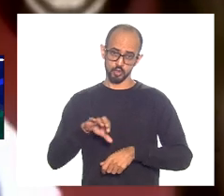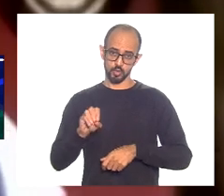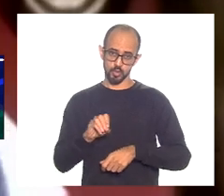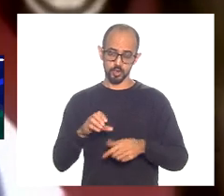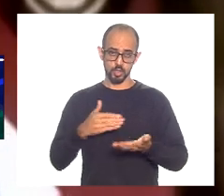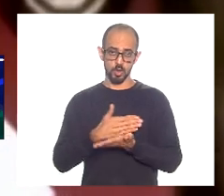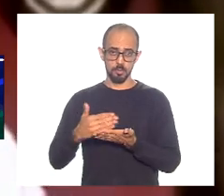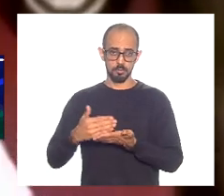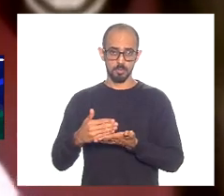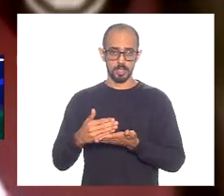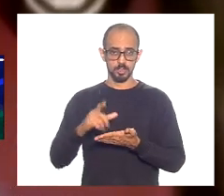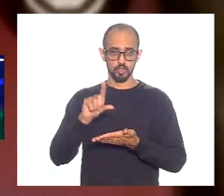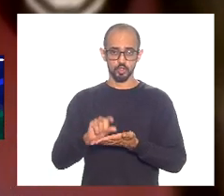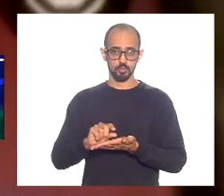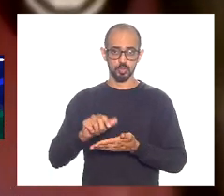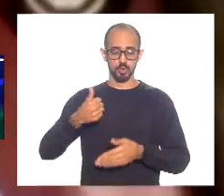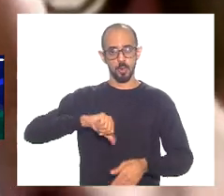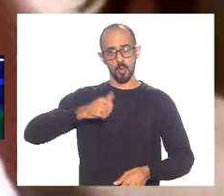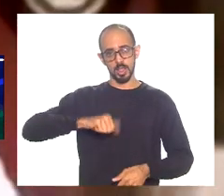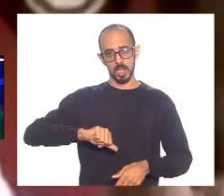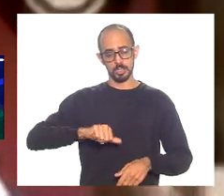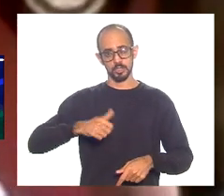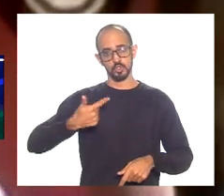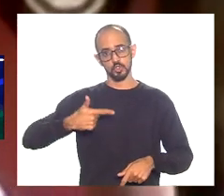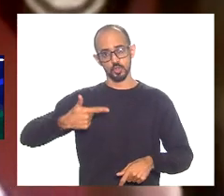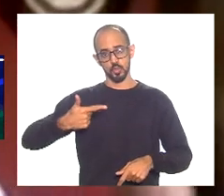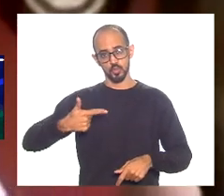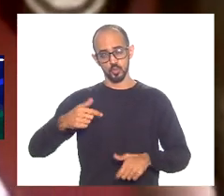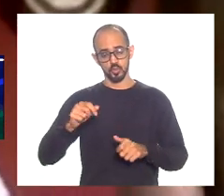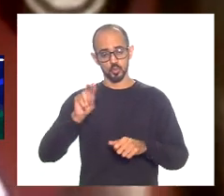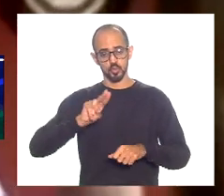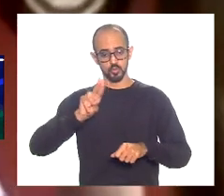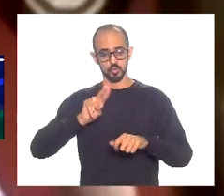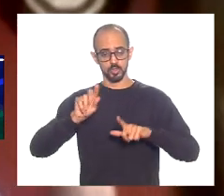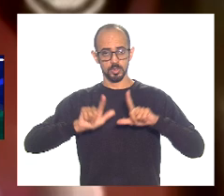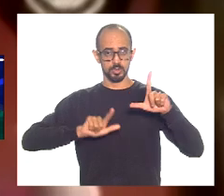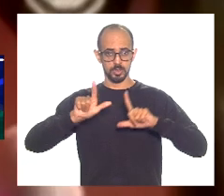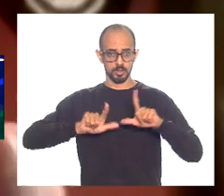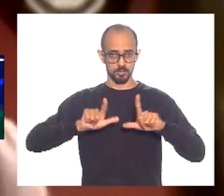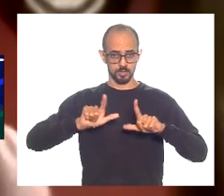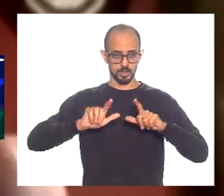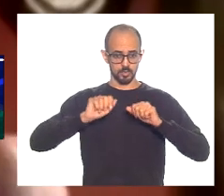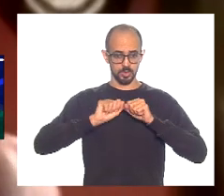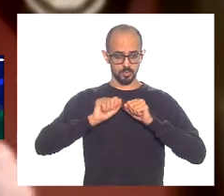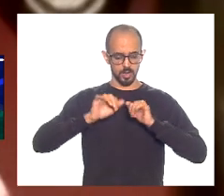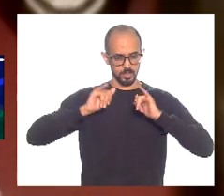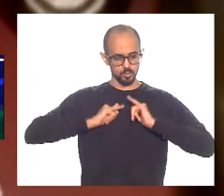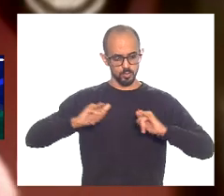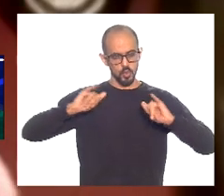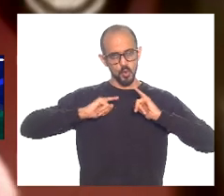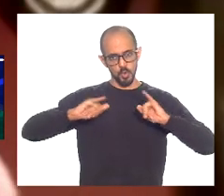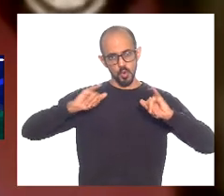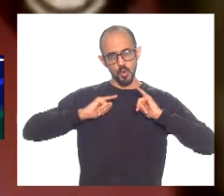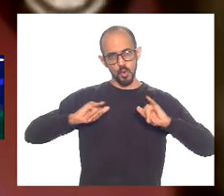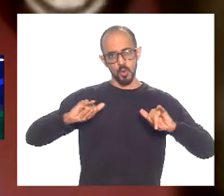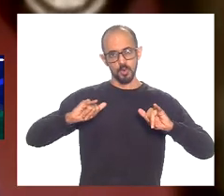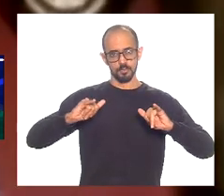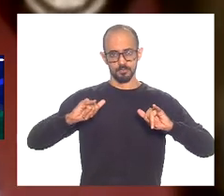serviço prestado. Segundo, utiliza a mídia, que faz um eco muito